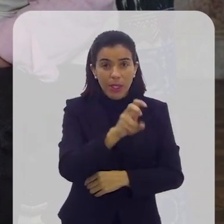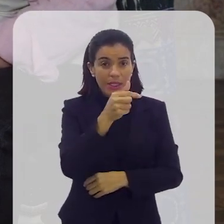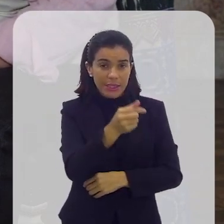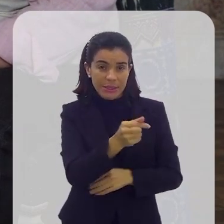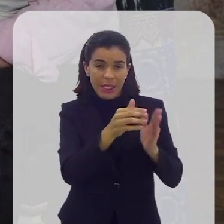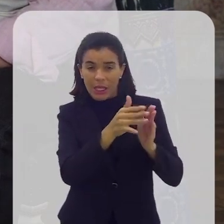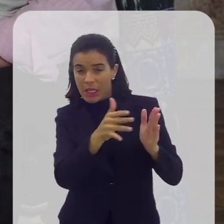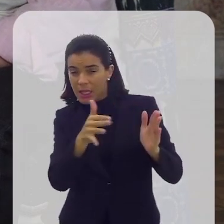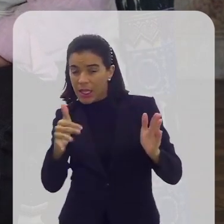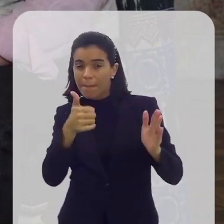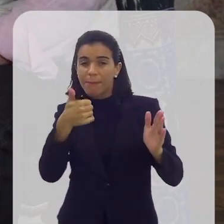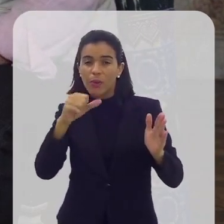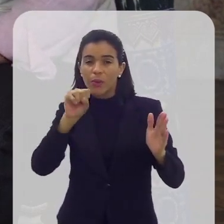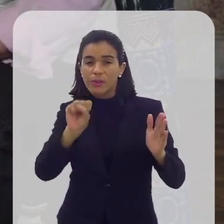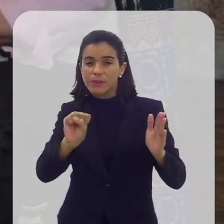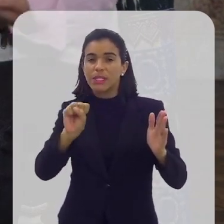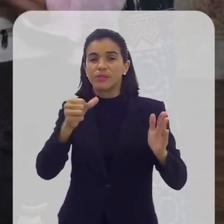1857 e